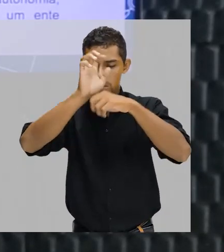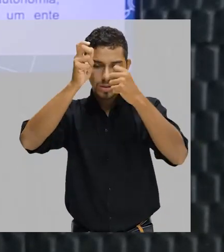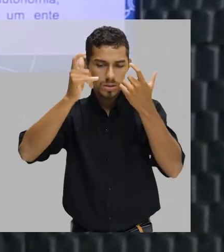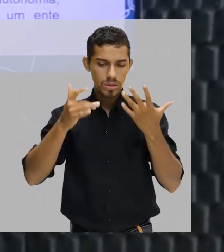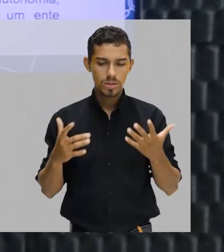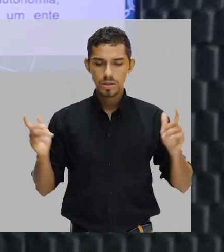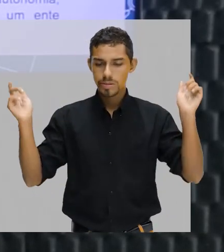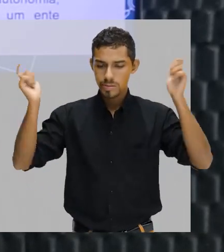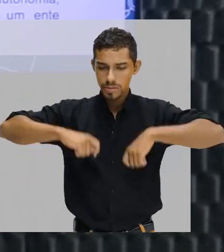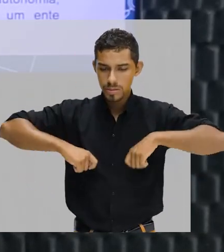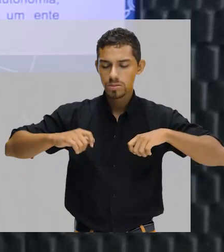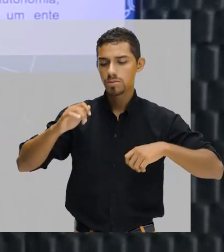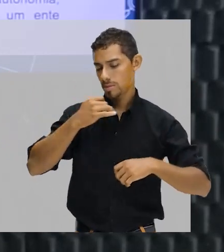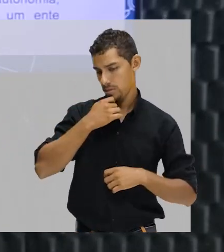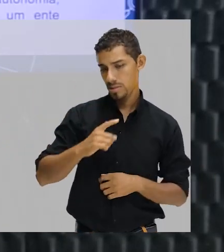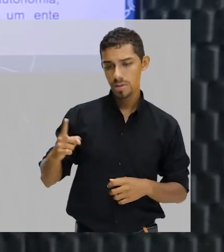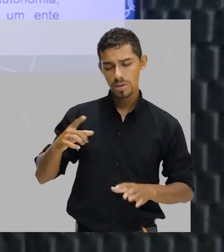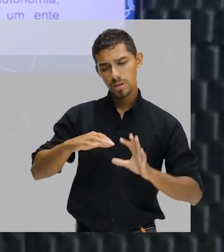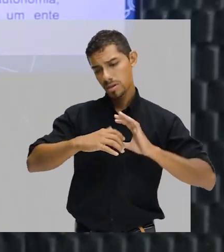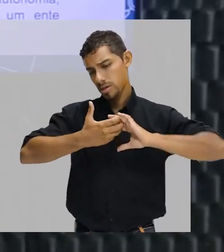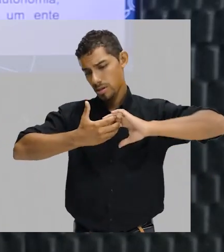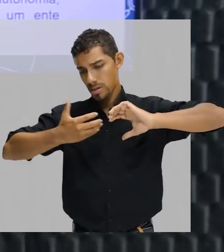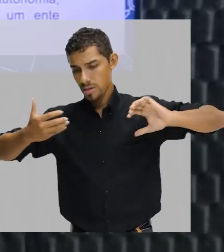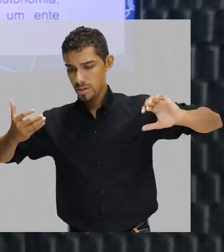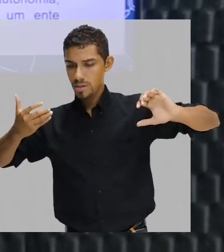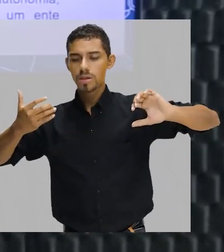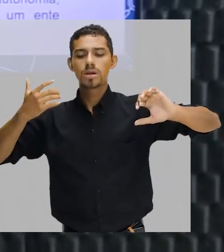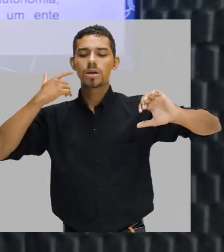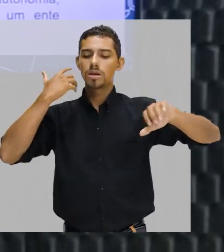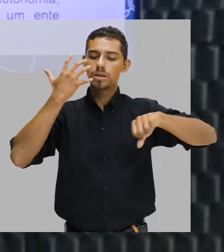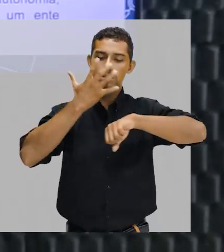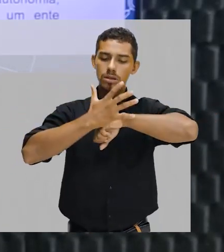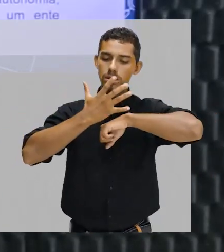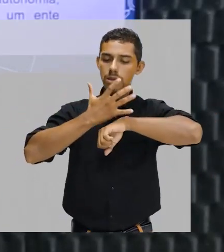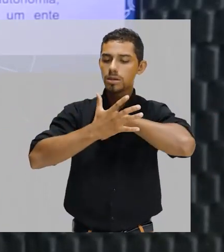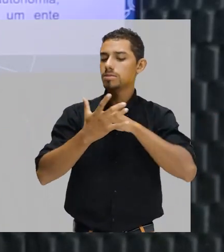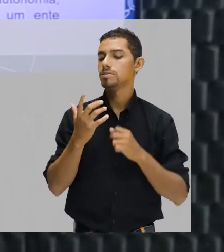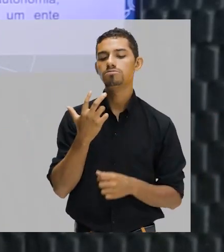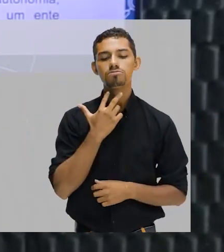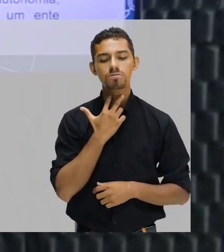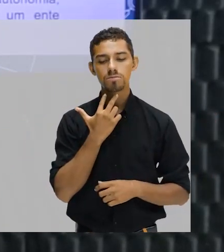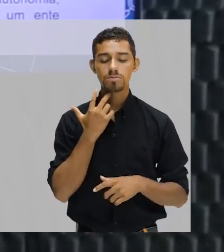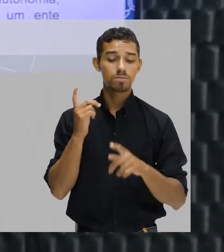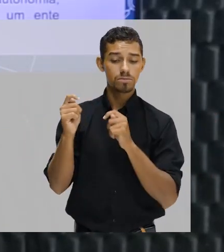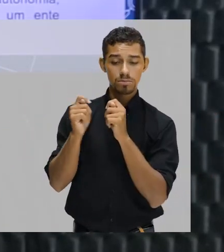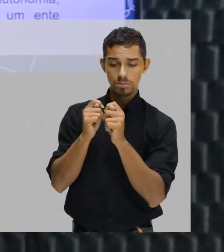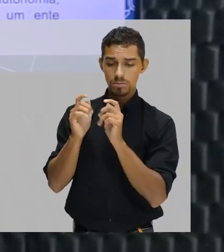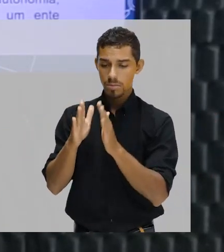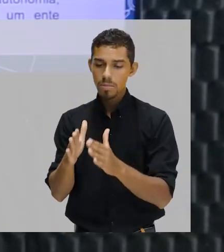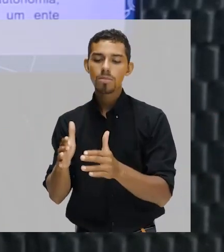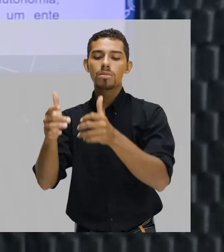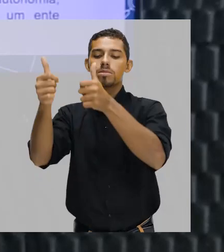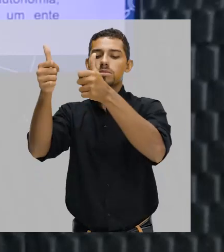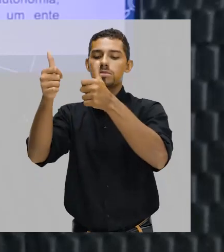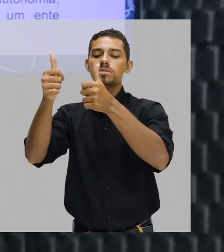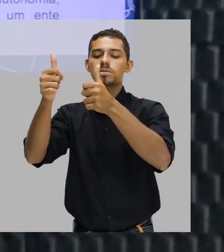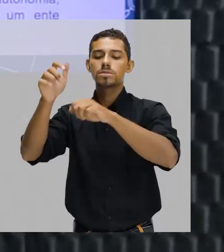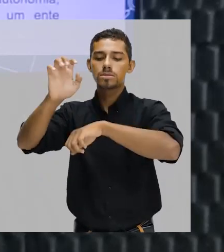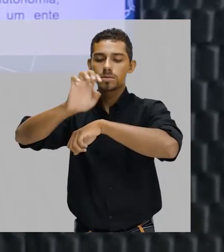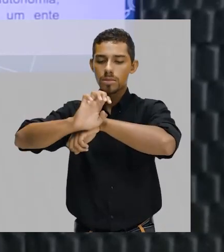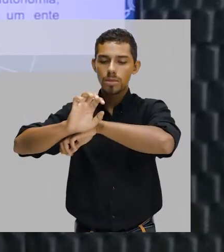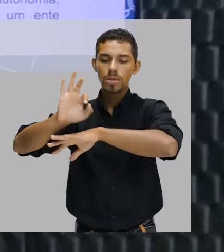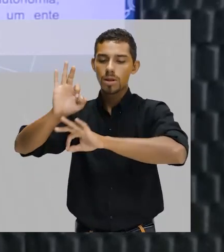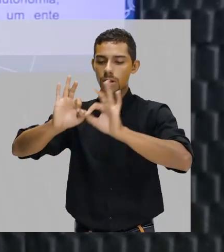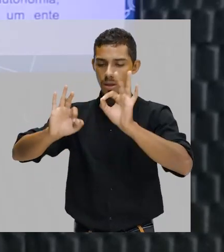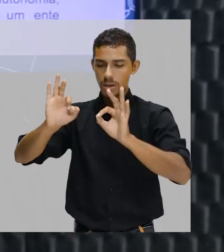Tá certo? Porque na prática o Estado ele é criado apenas para administrar melhor o território do Brasil, que